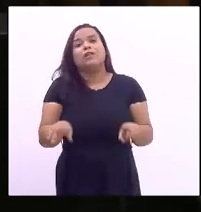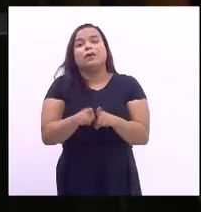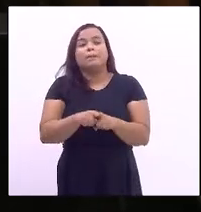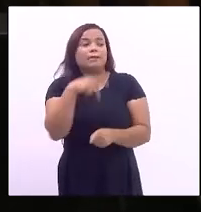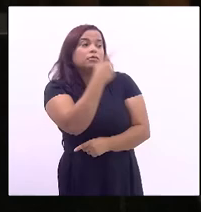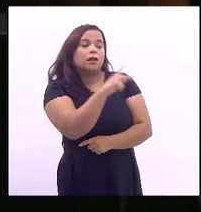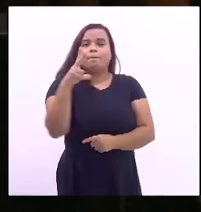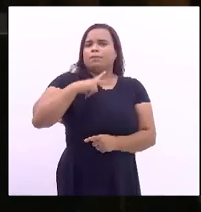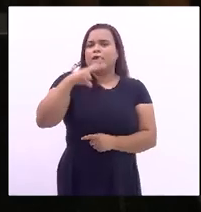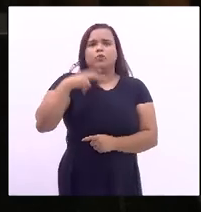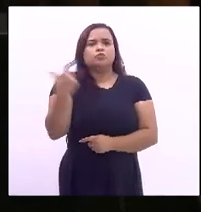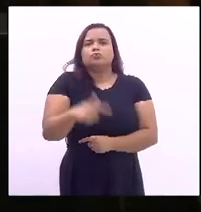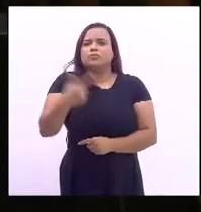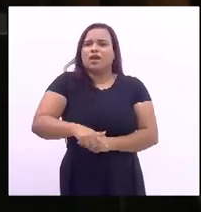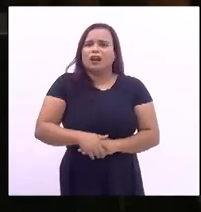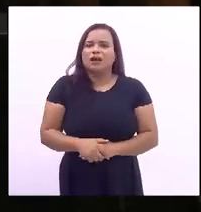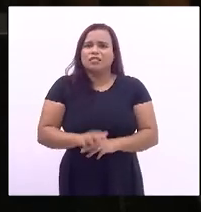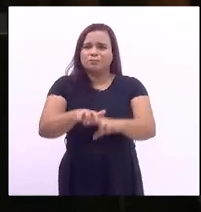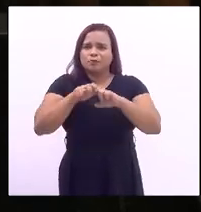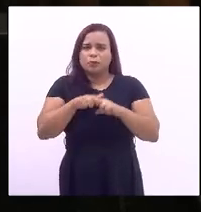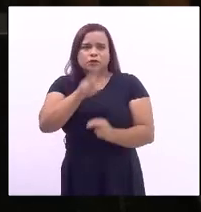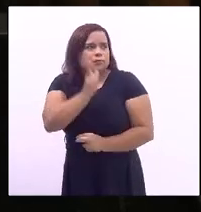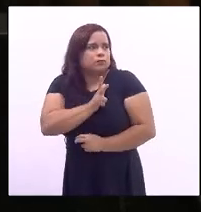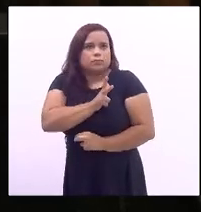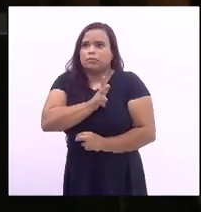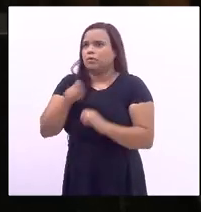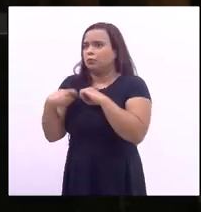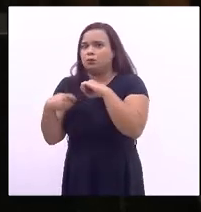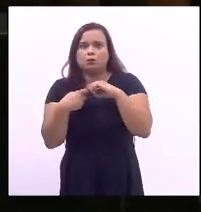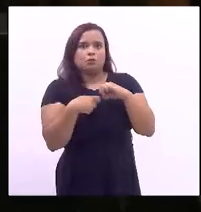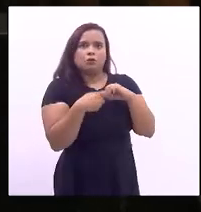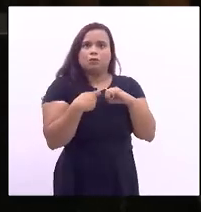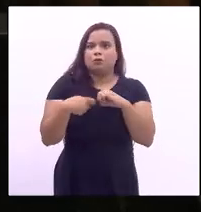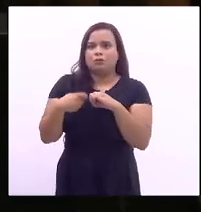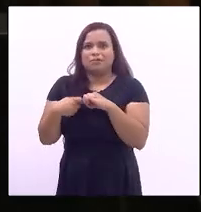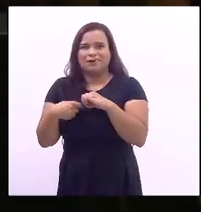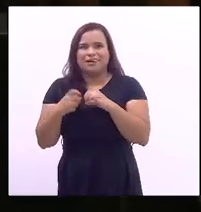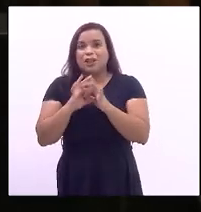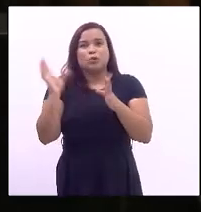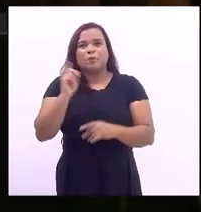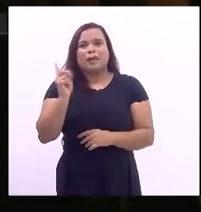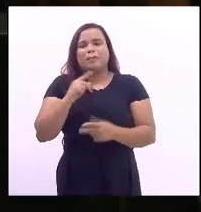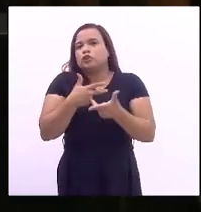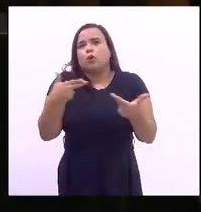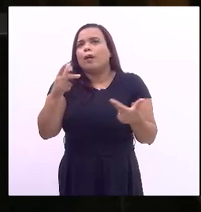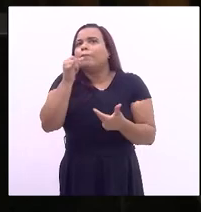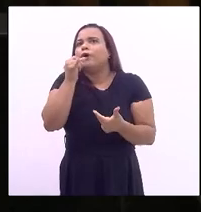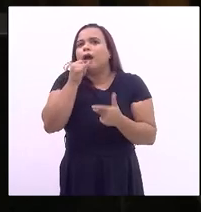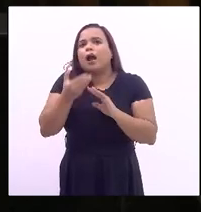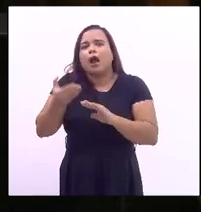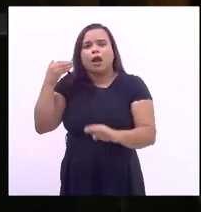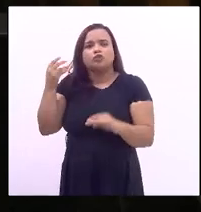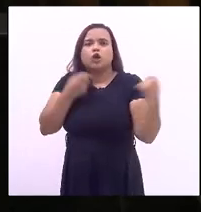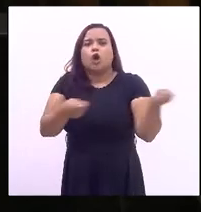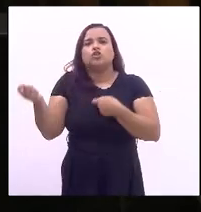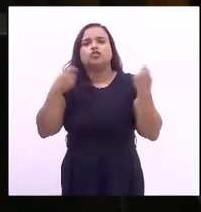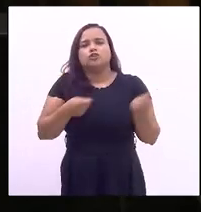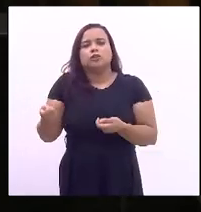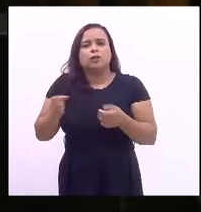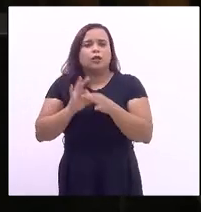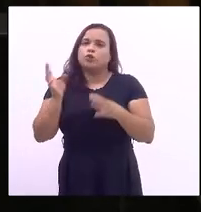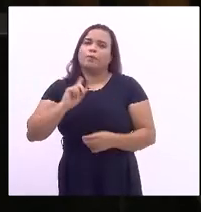privacidade do policial e não permite que coisas que eram rotineiras acontece